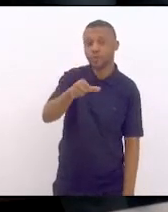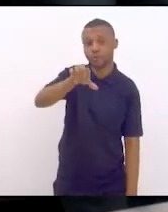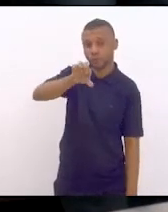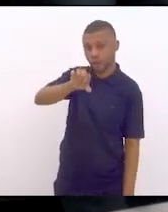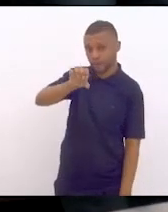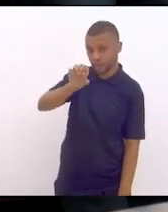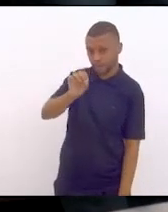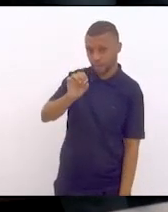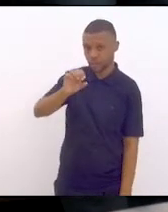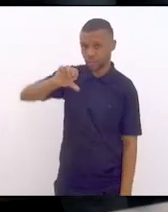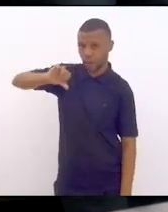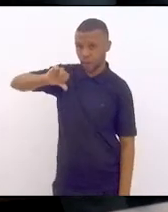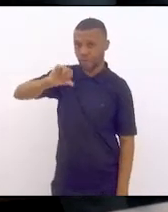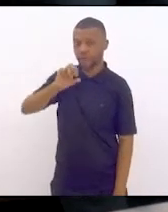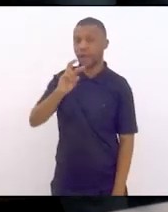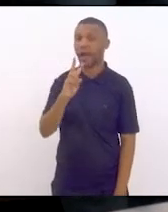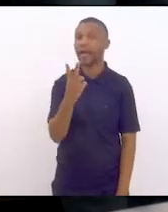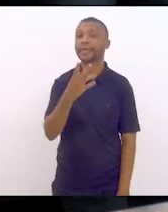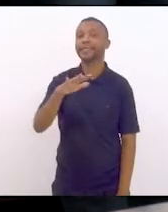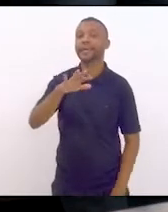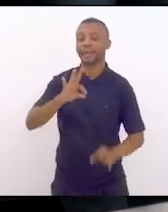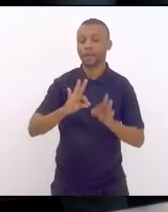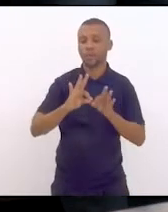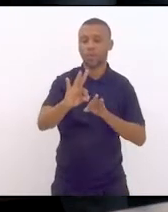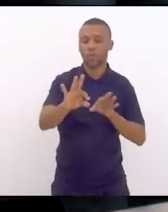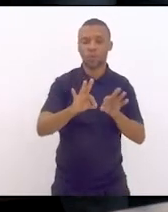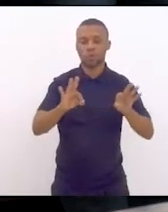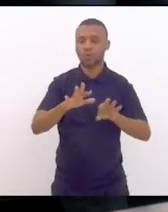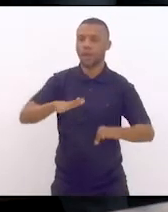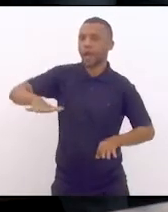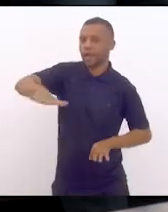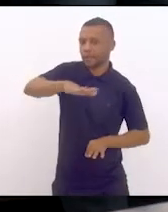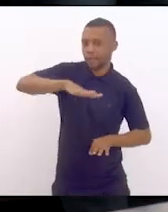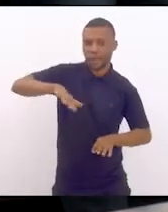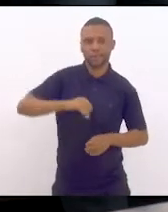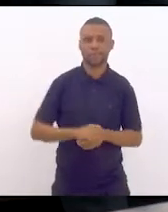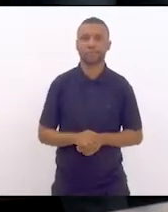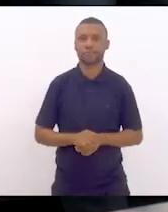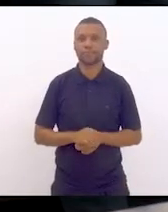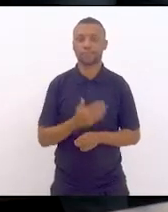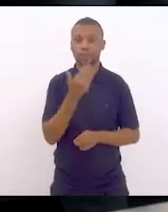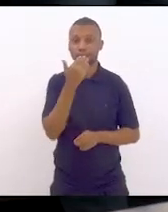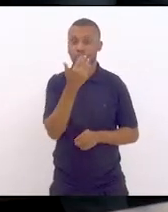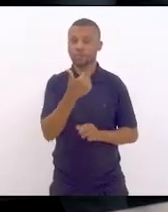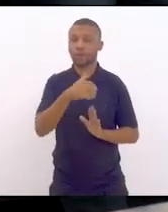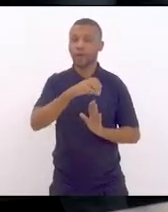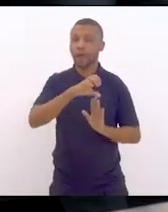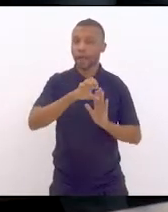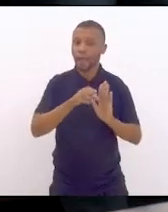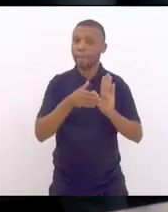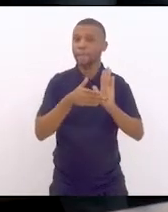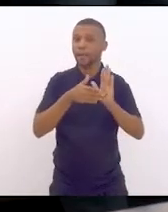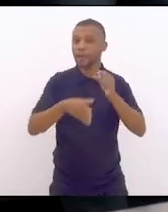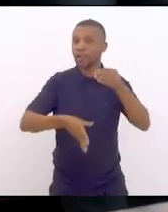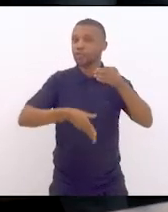11.909 hectares. A emenda aditiva número 3